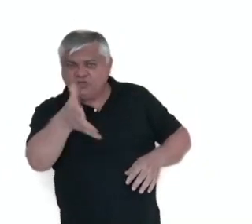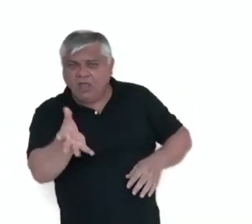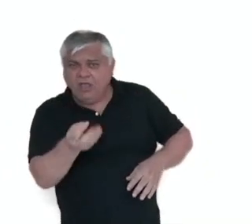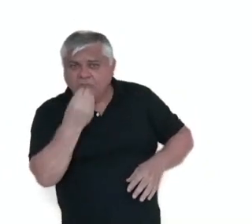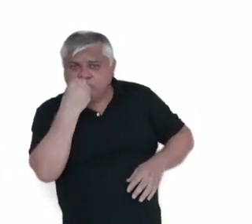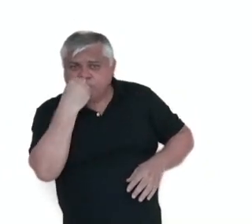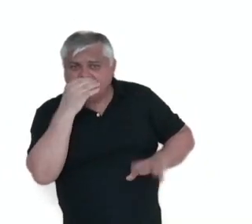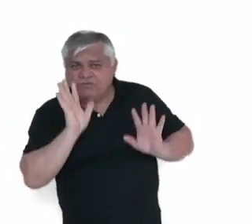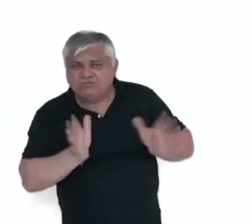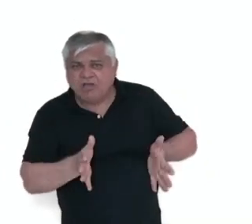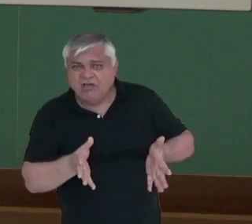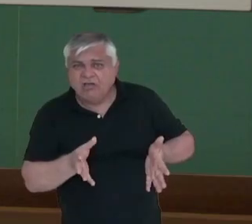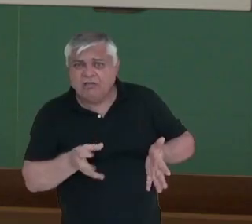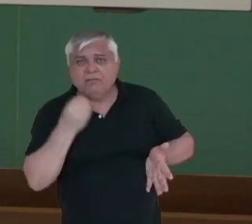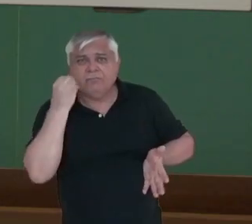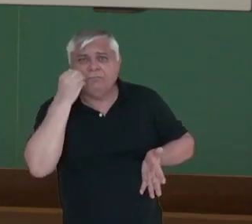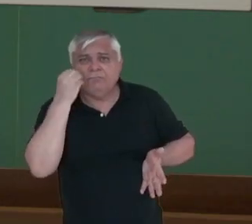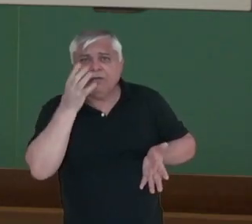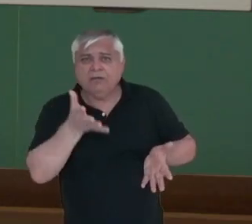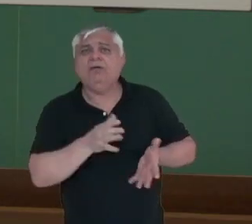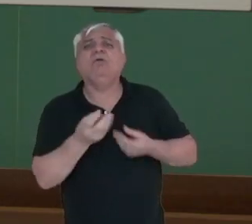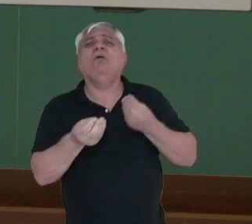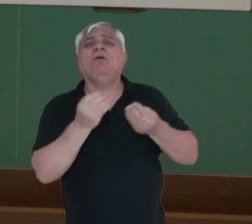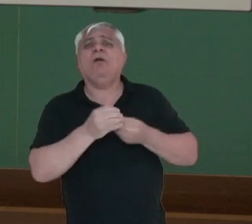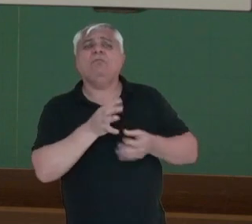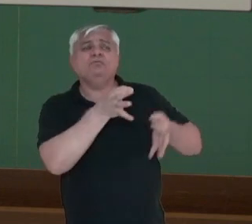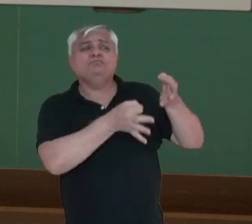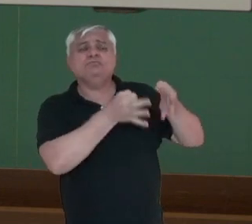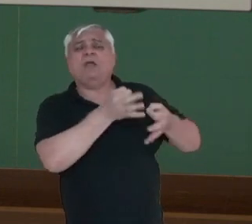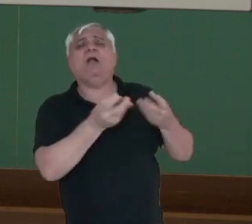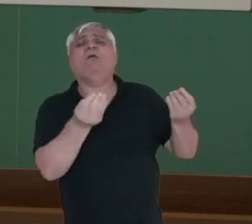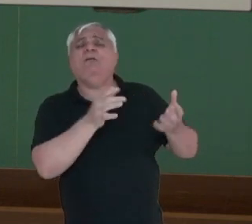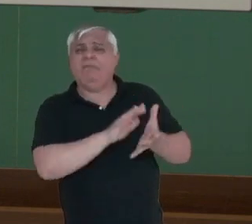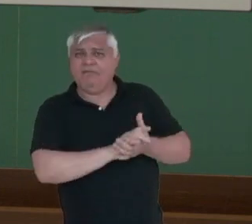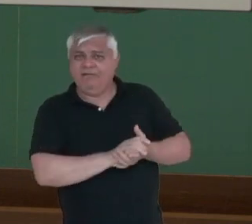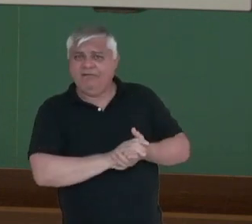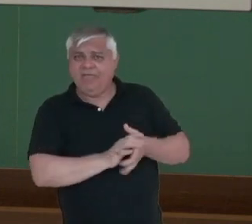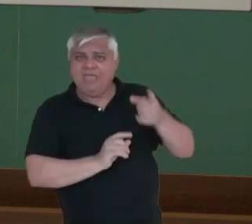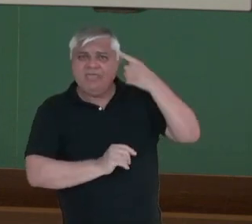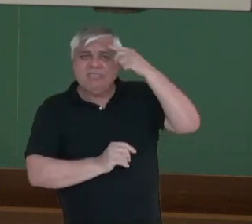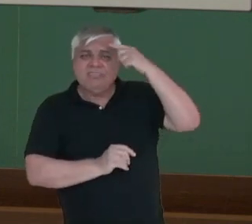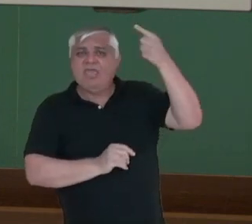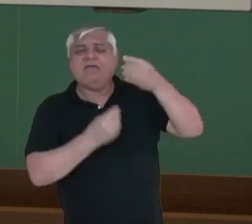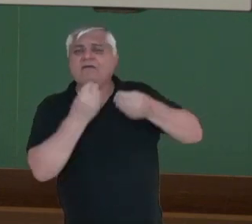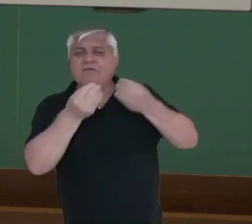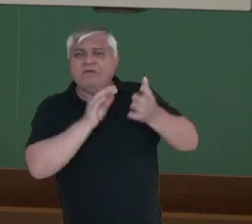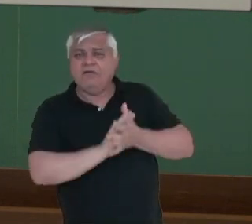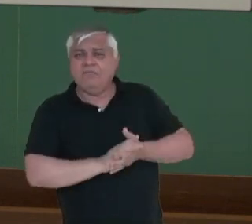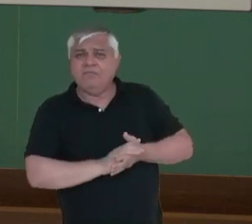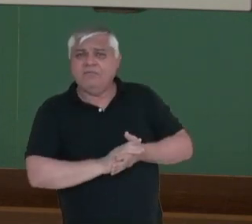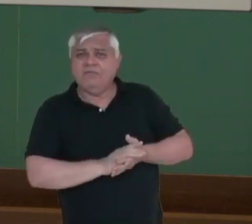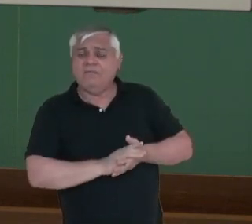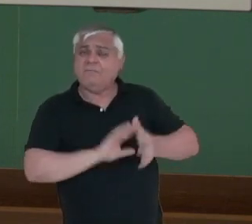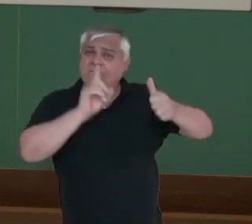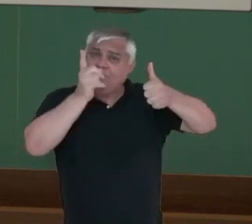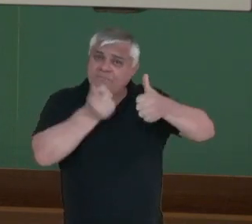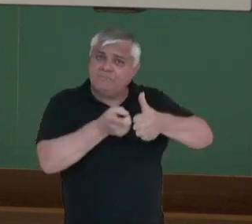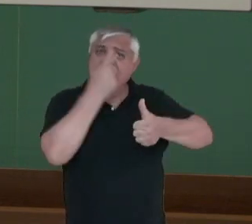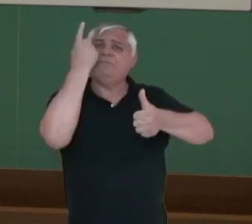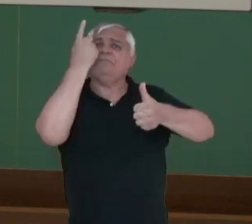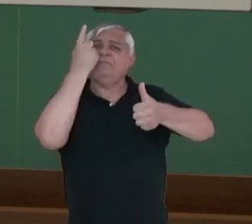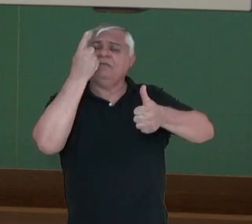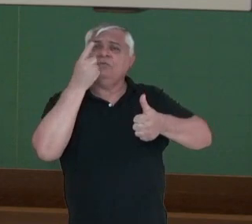já experimentou? Então, como formular uma ideia se nós não temos a experiência? Se eu